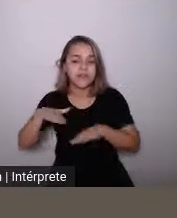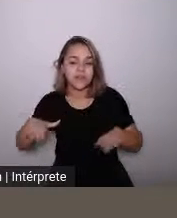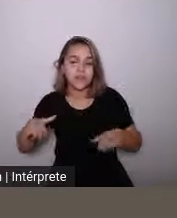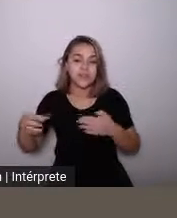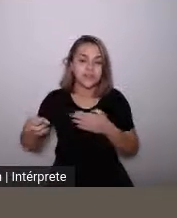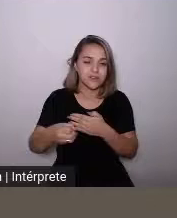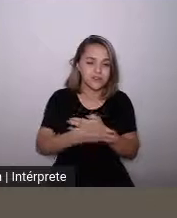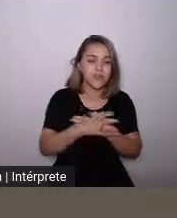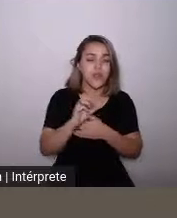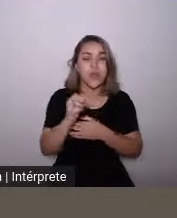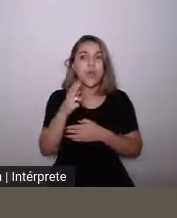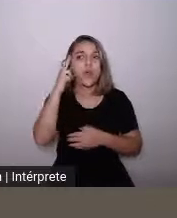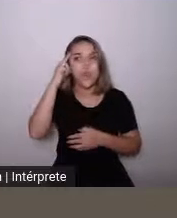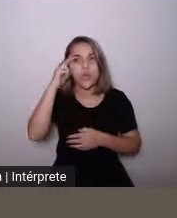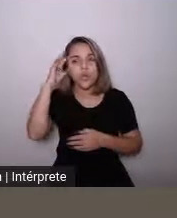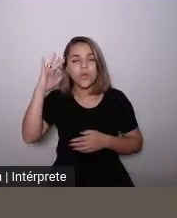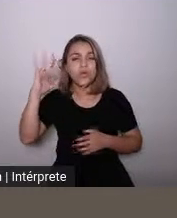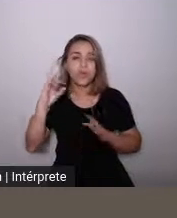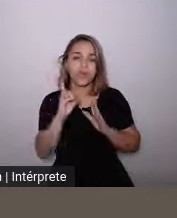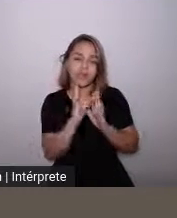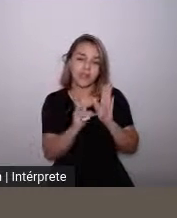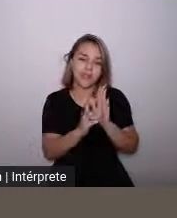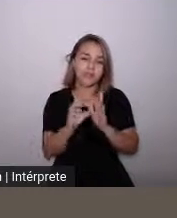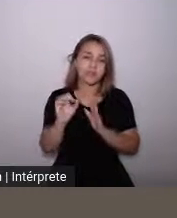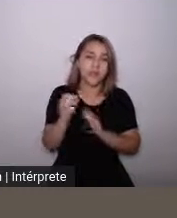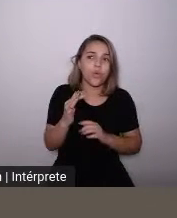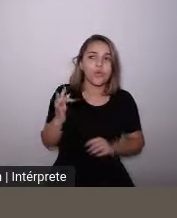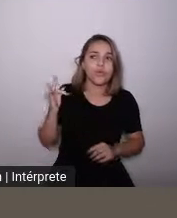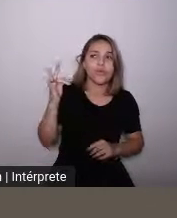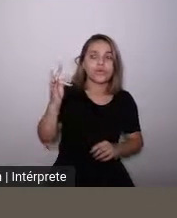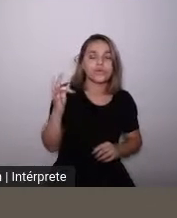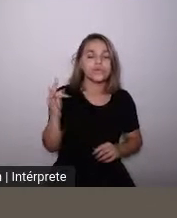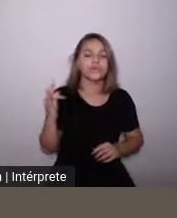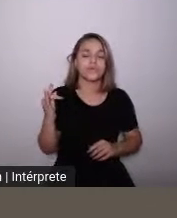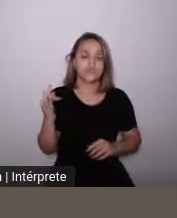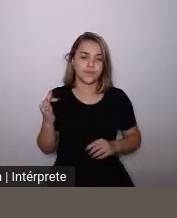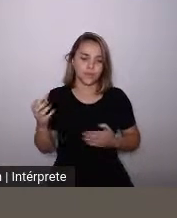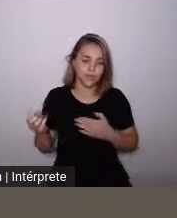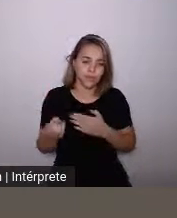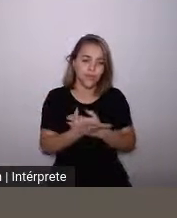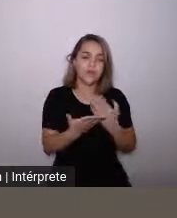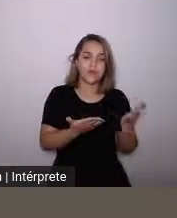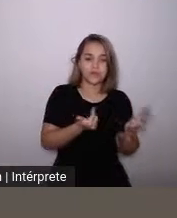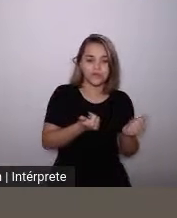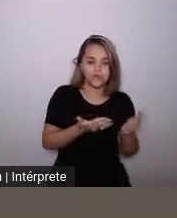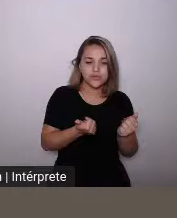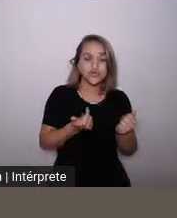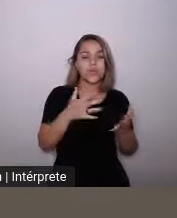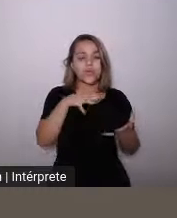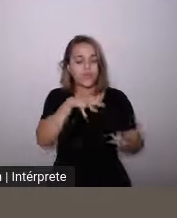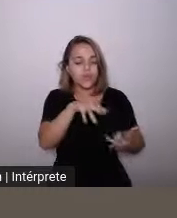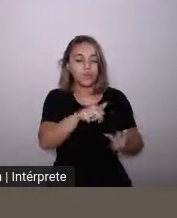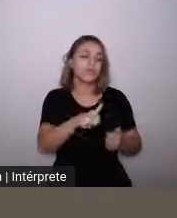de decrépito, seja no sonho futurista de uma nova maturidade ou juventude, de um mundo mais